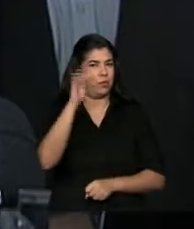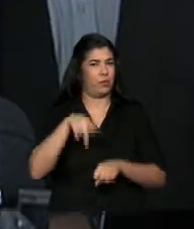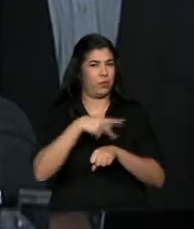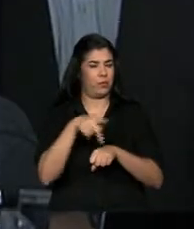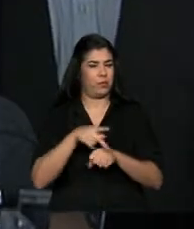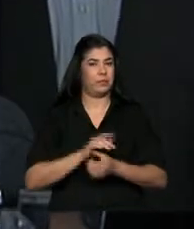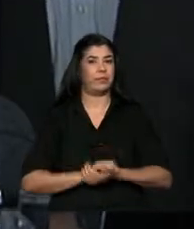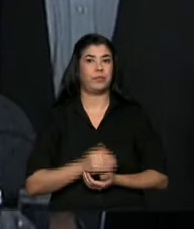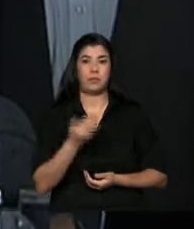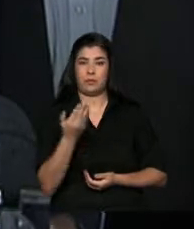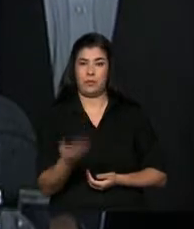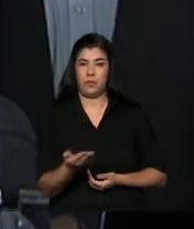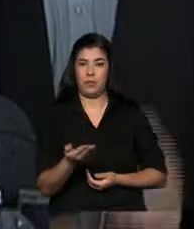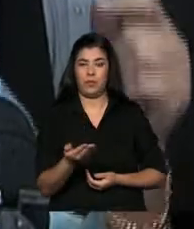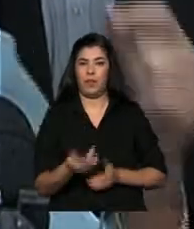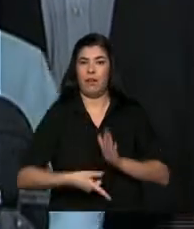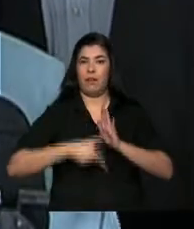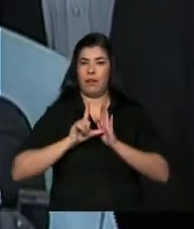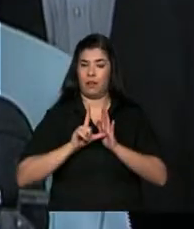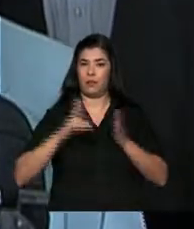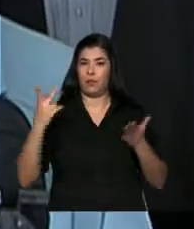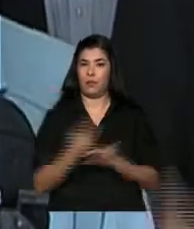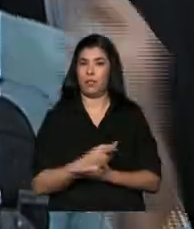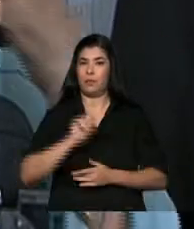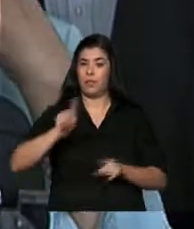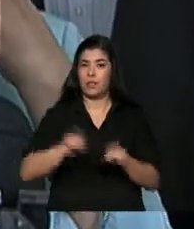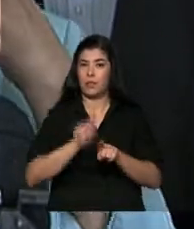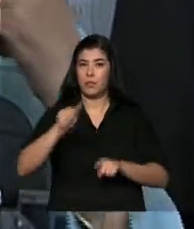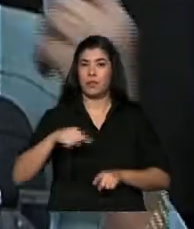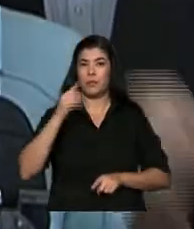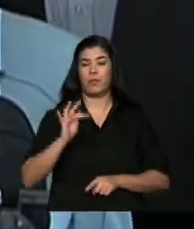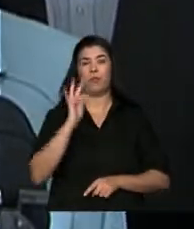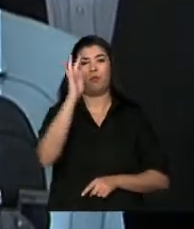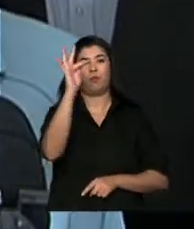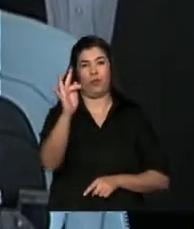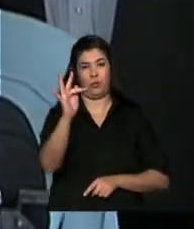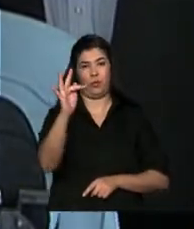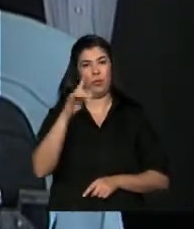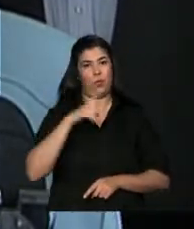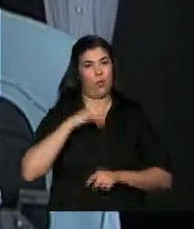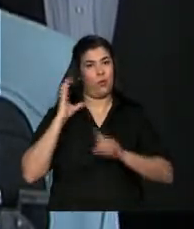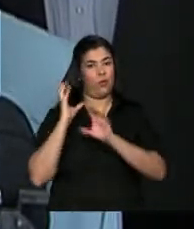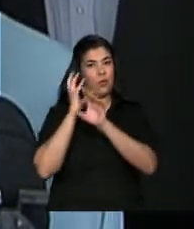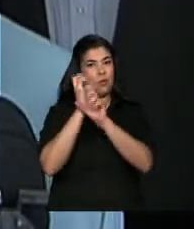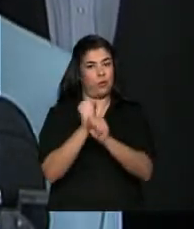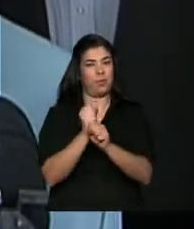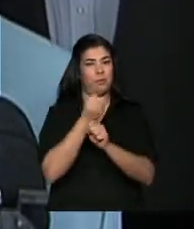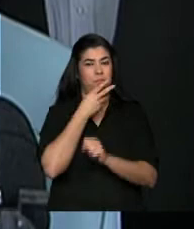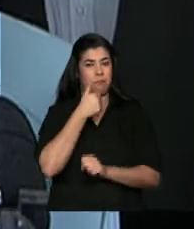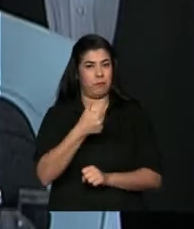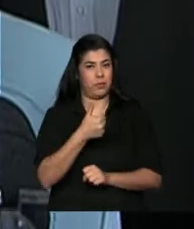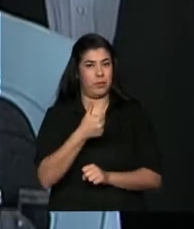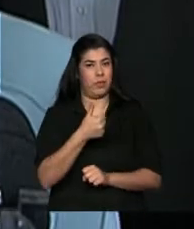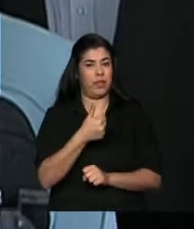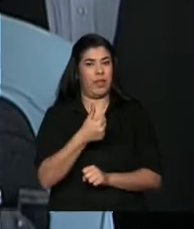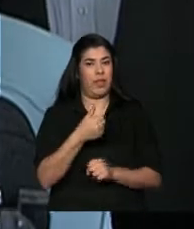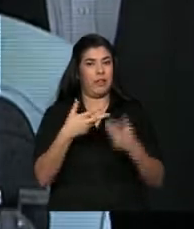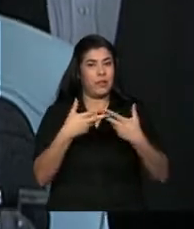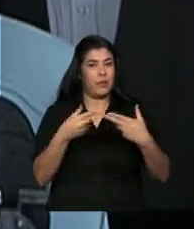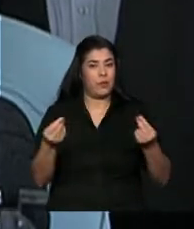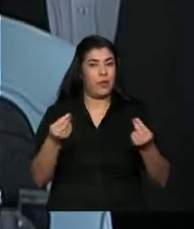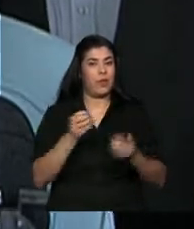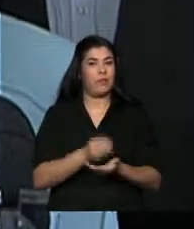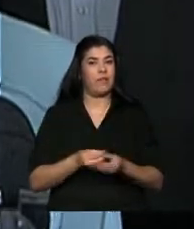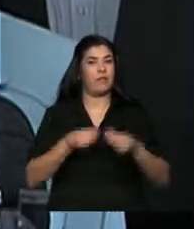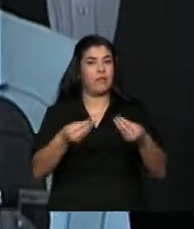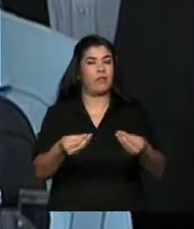Vai deixar um legado antes, durante e depois, né? Um legado sobre a forma de conseguir que